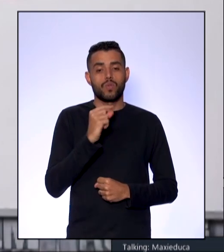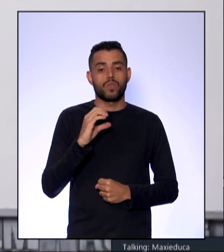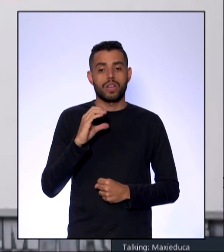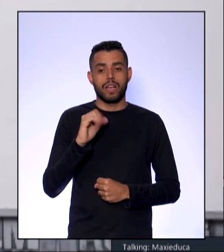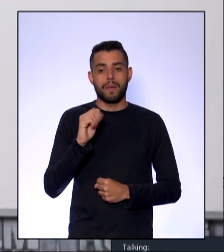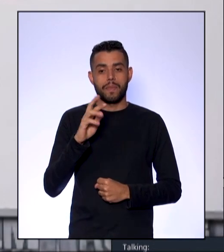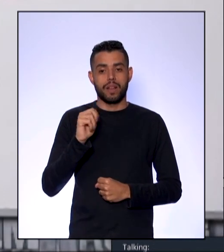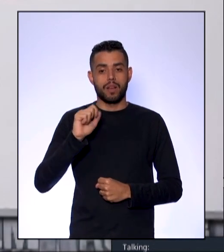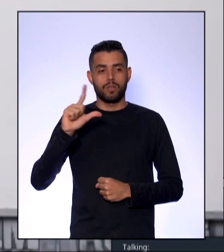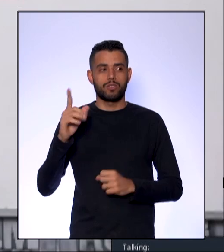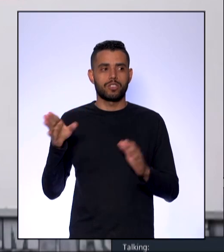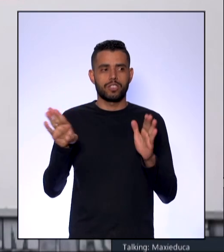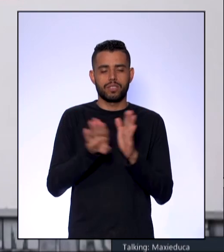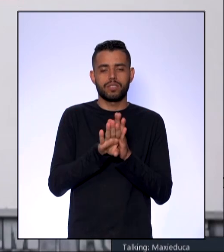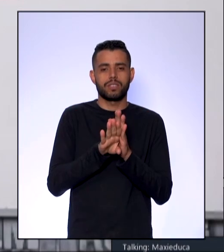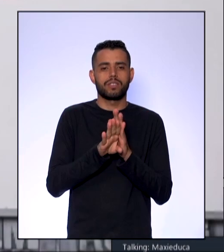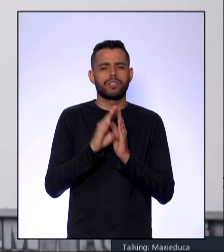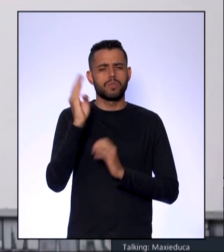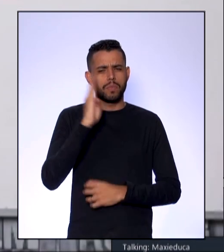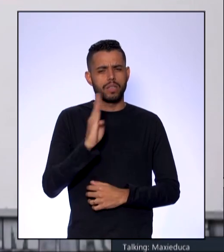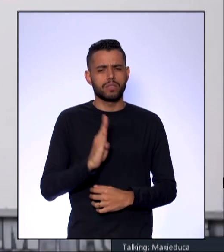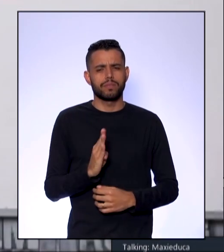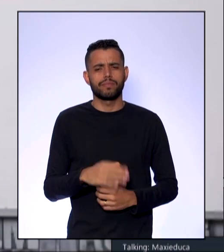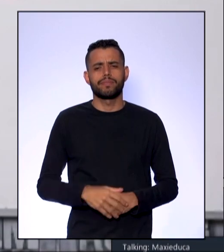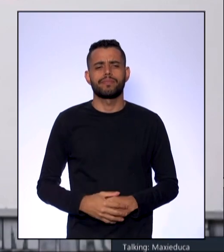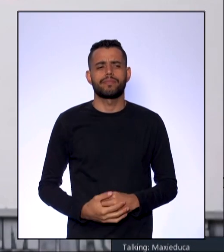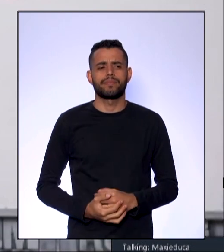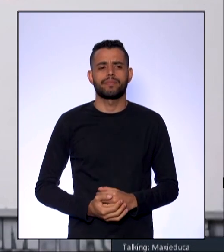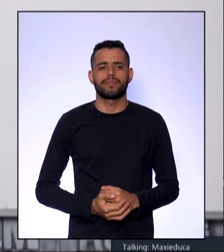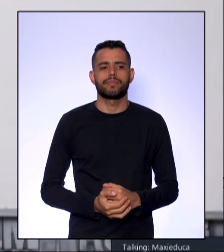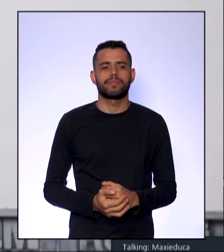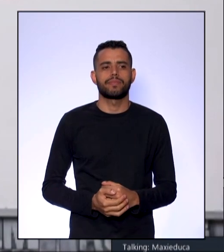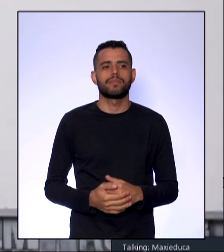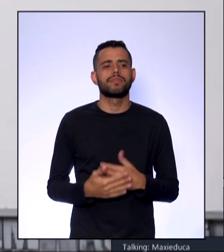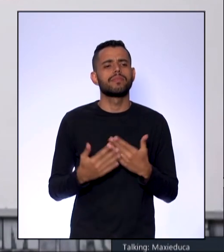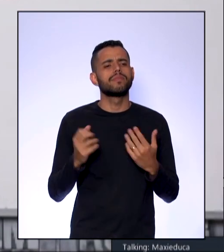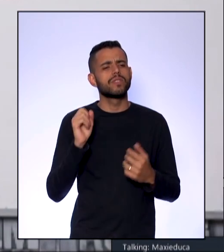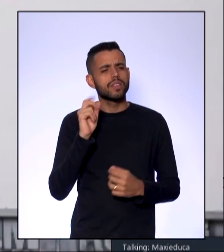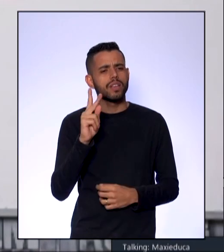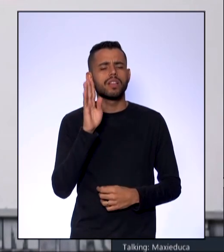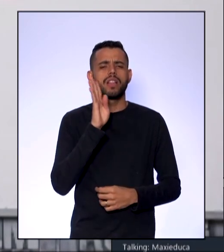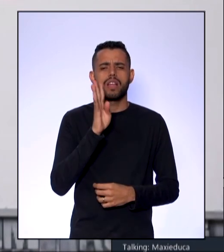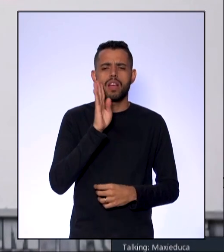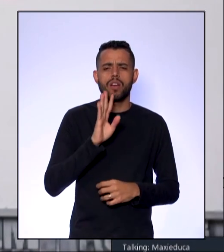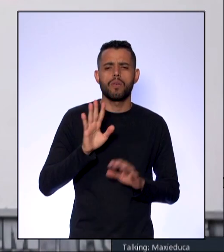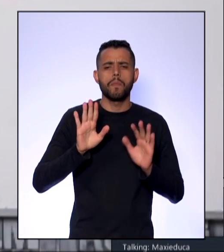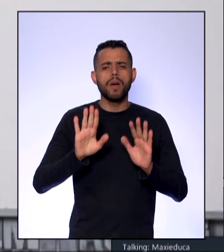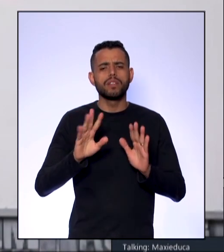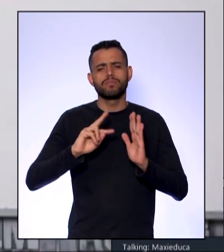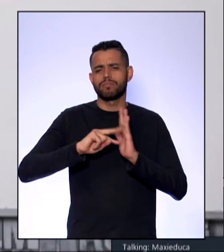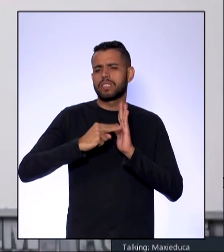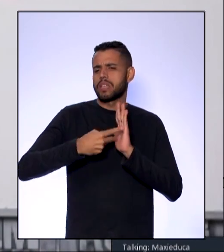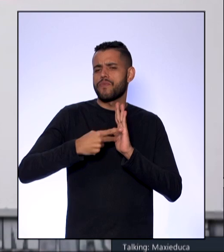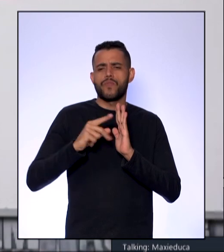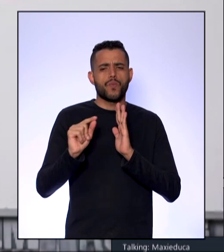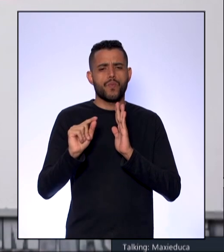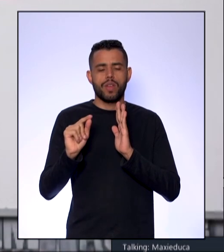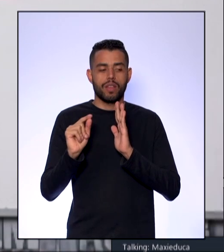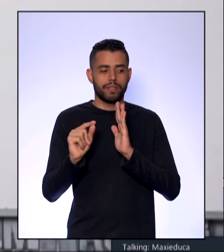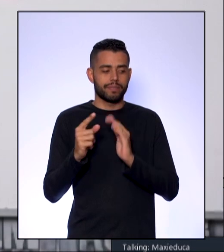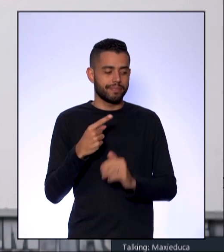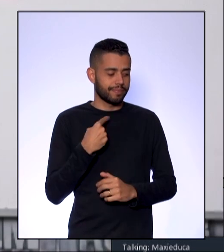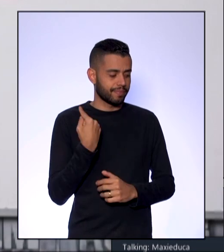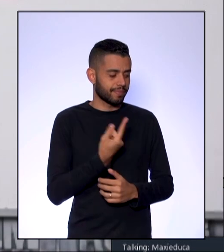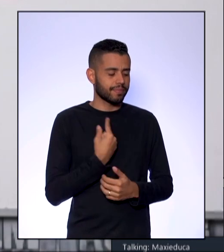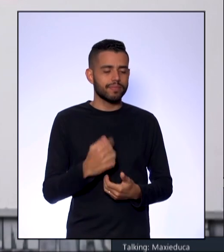ao Brasil. Beleza, professor, que legal, né? E o que isso vai significar para a